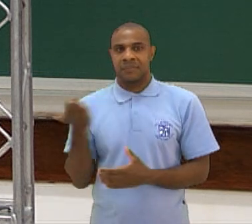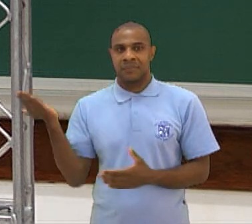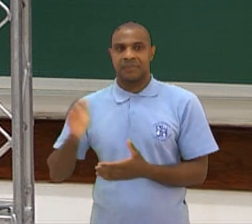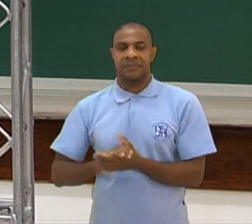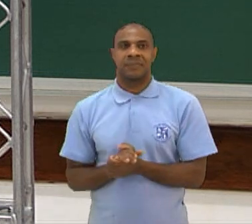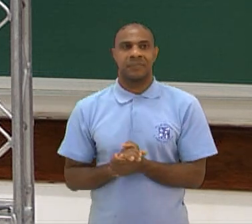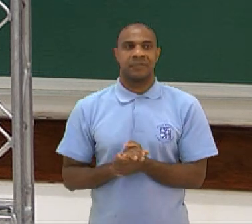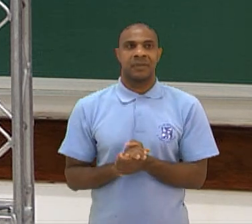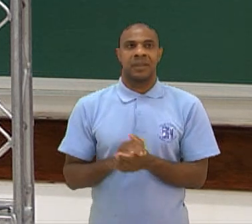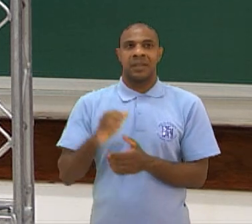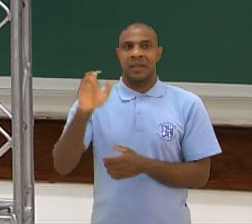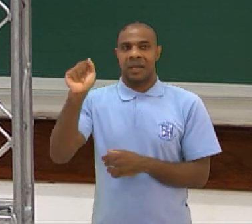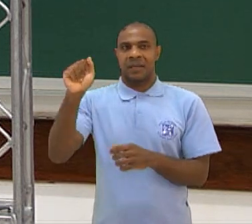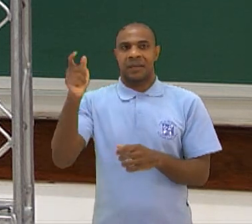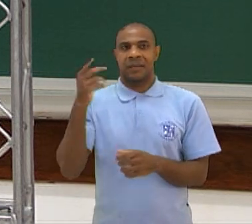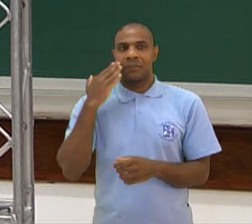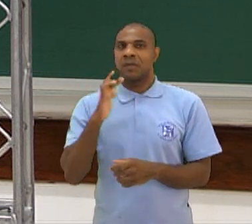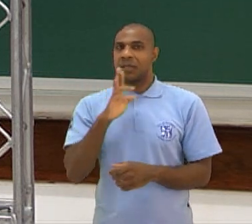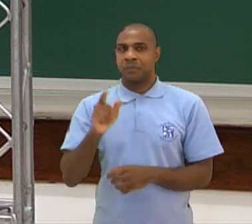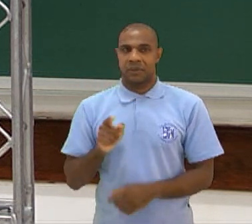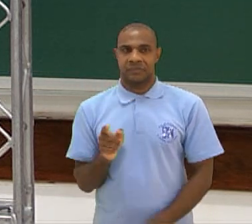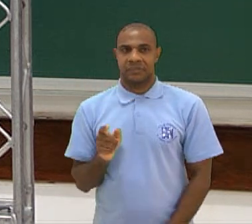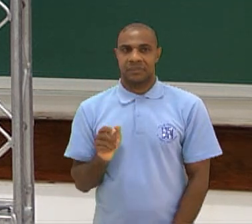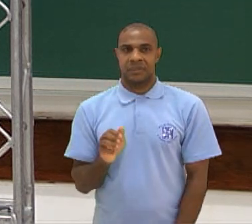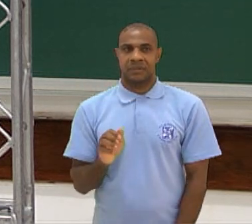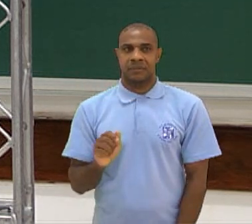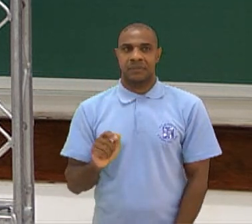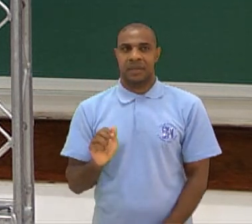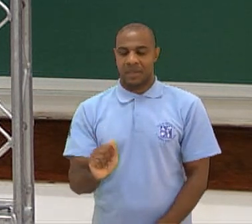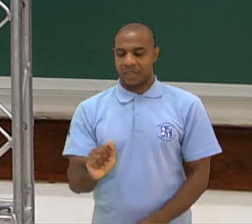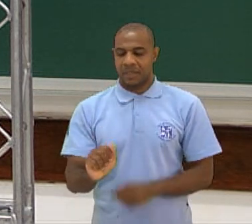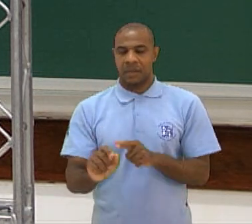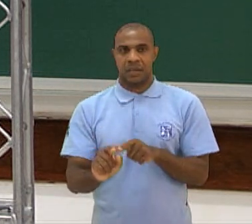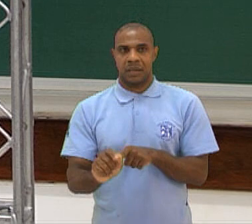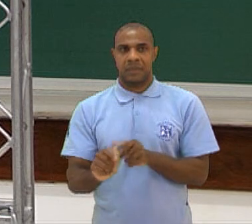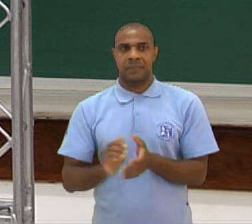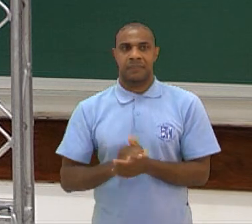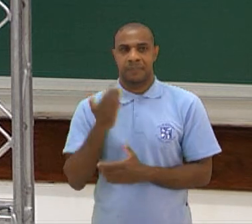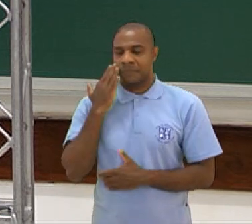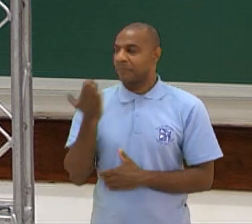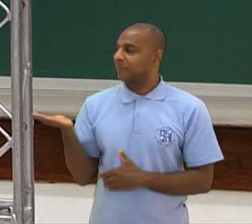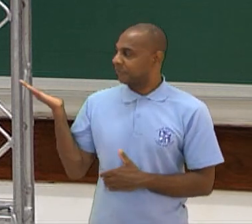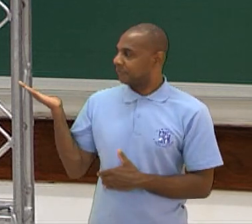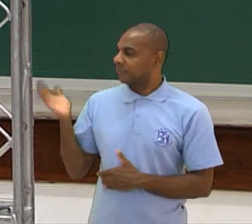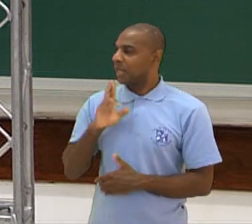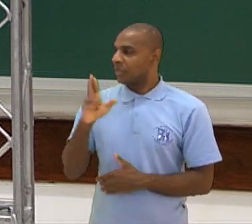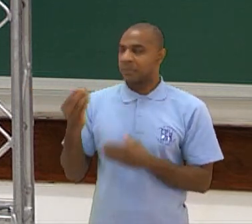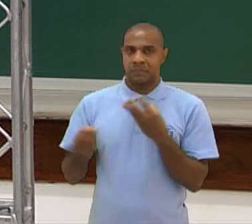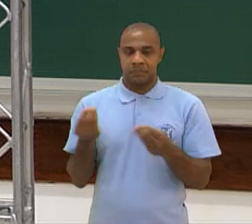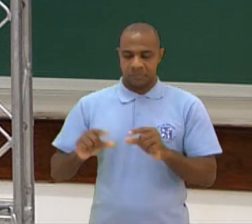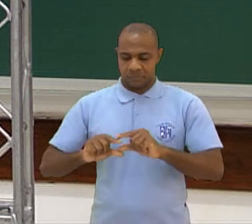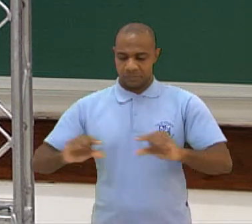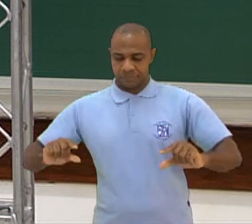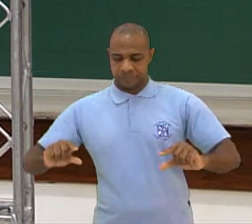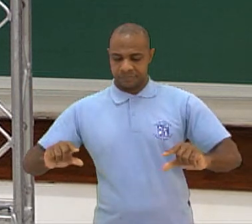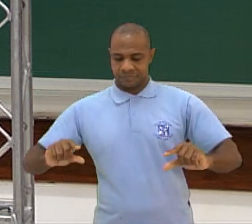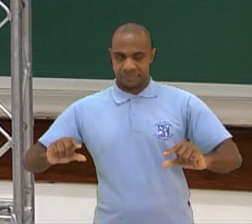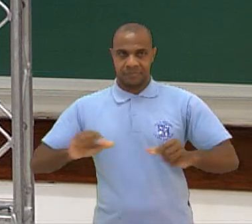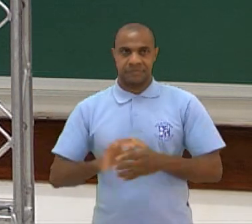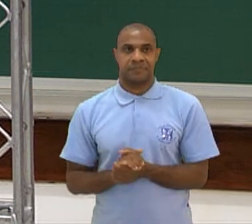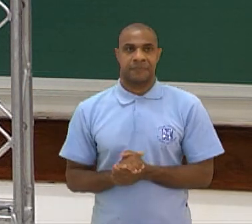faz a diferença? Se eu não tivesse colocado, até eu ia comer uma bola aqui, né? Eu ia olhar e falar, opa, beleza? Então vamos que vamos. Então, matriz de